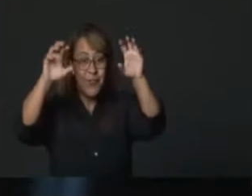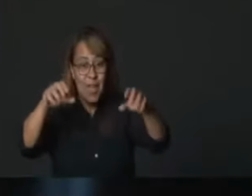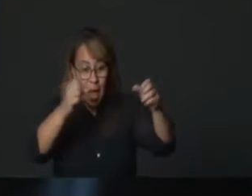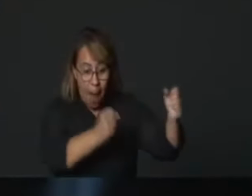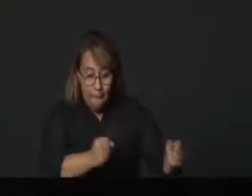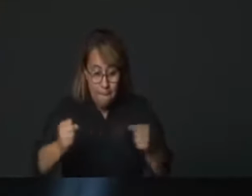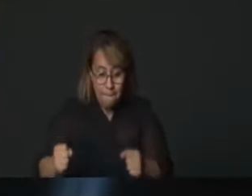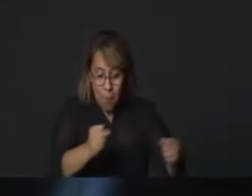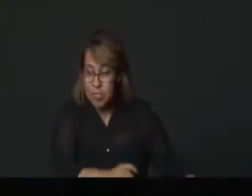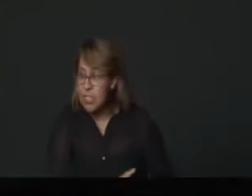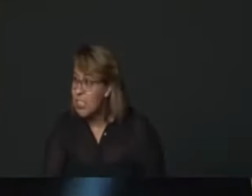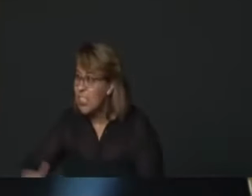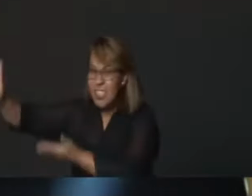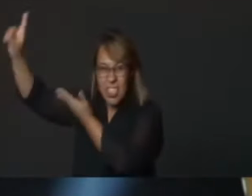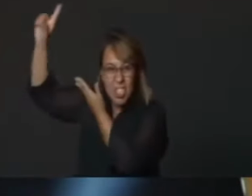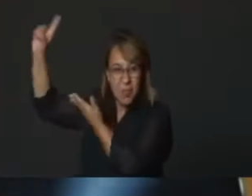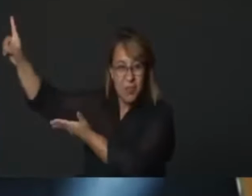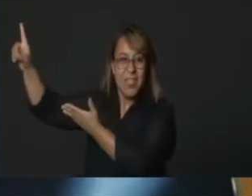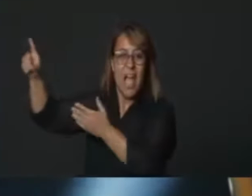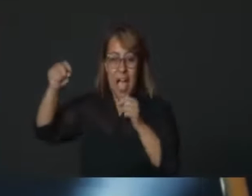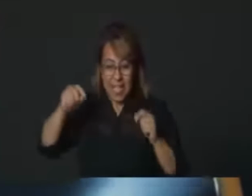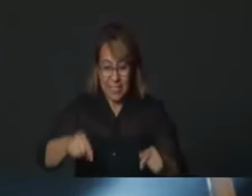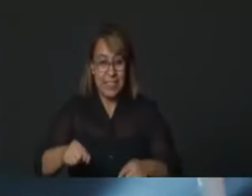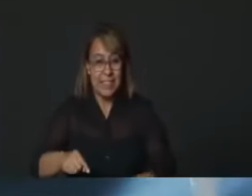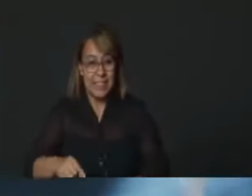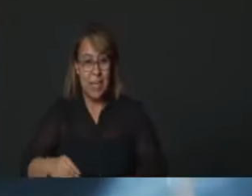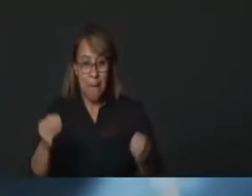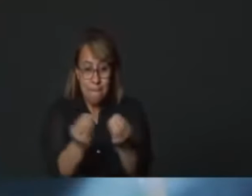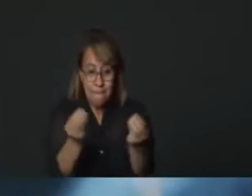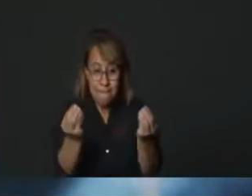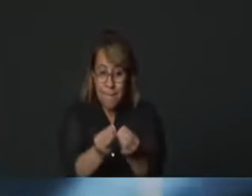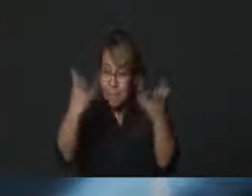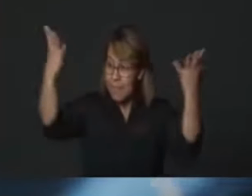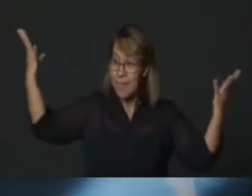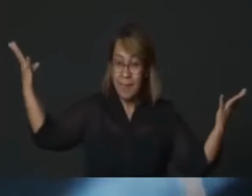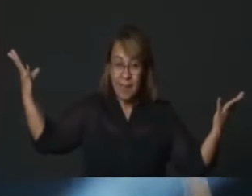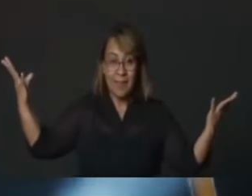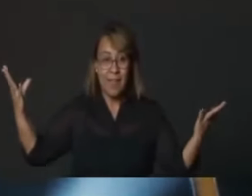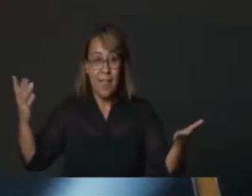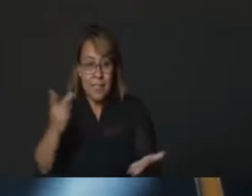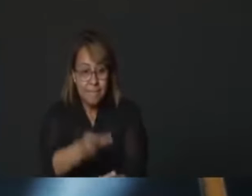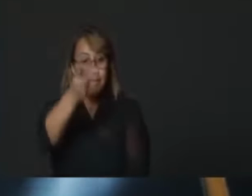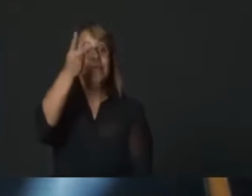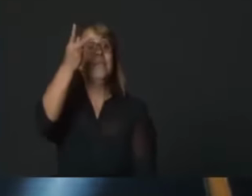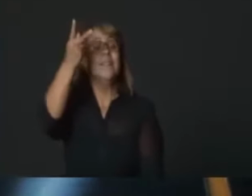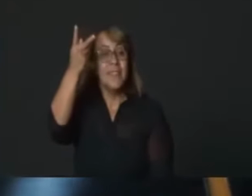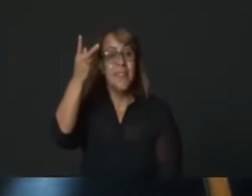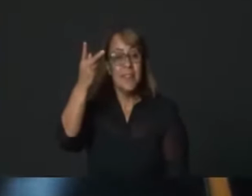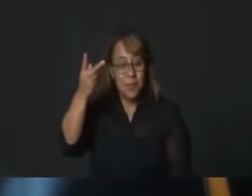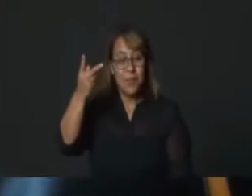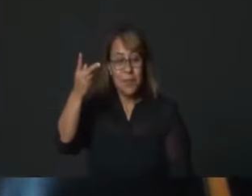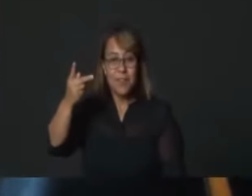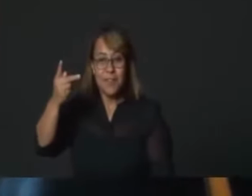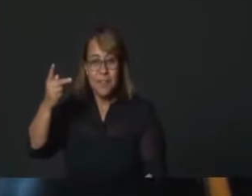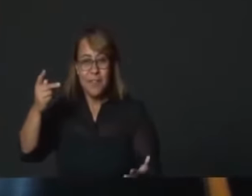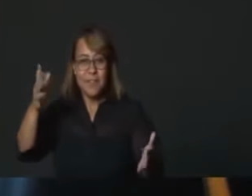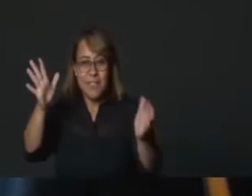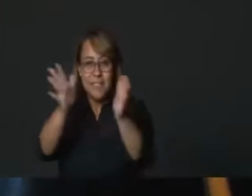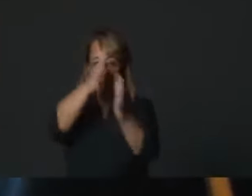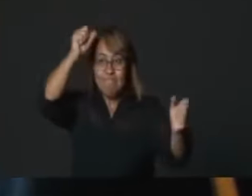chover línguas estranhas por todos os lados vida fica moral quero sair molhar molhar e